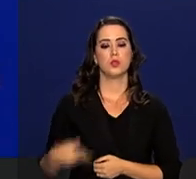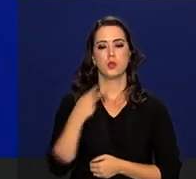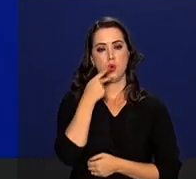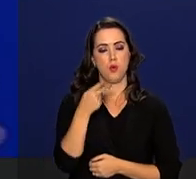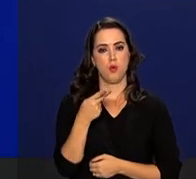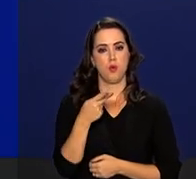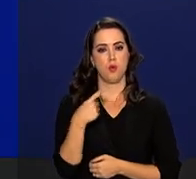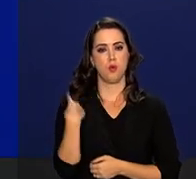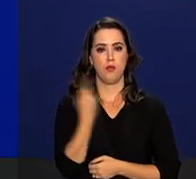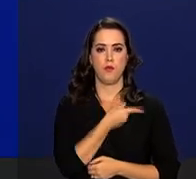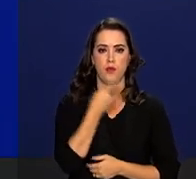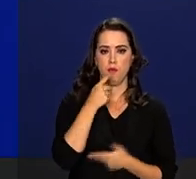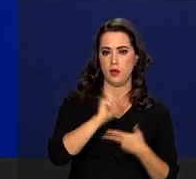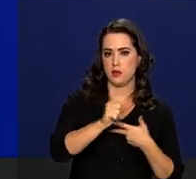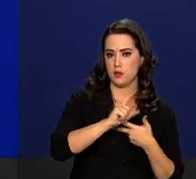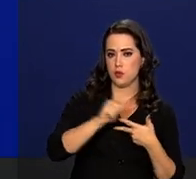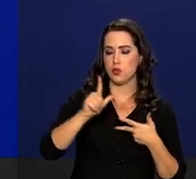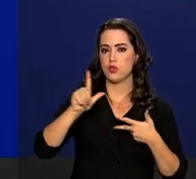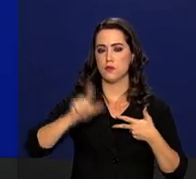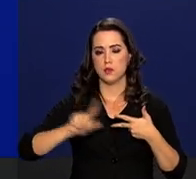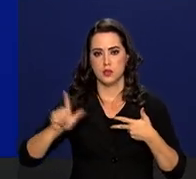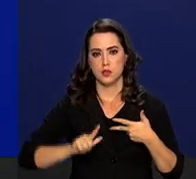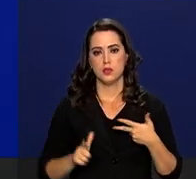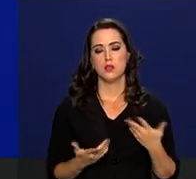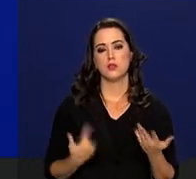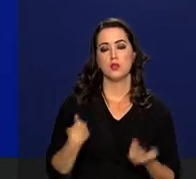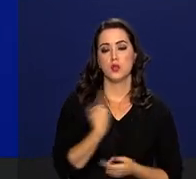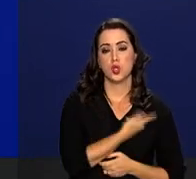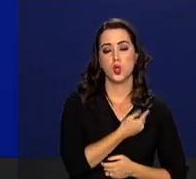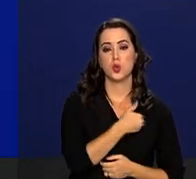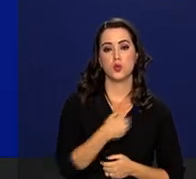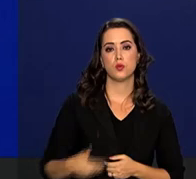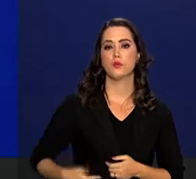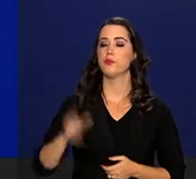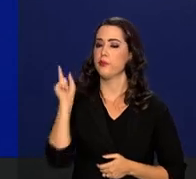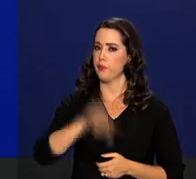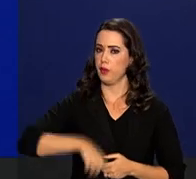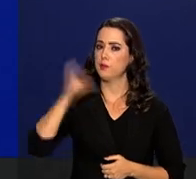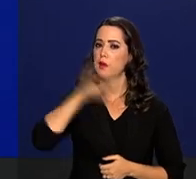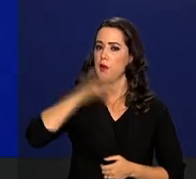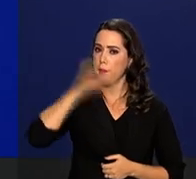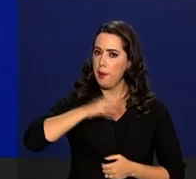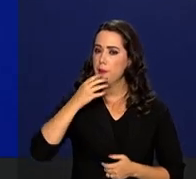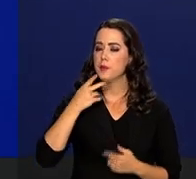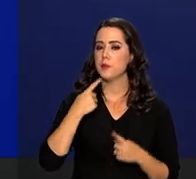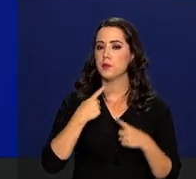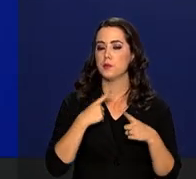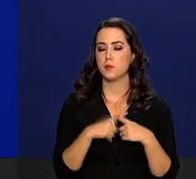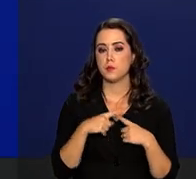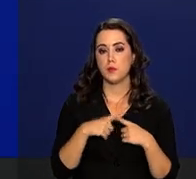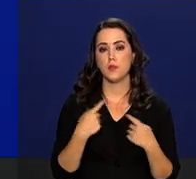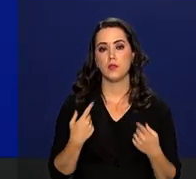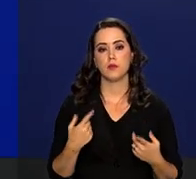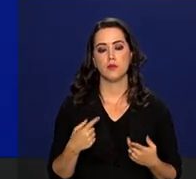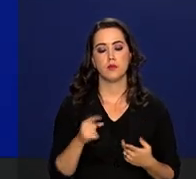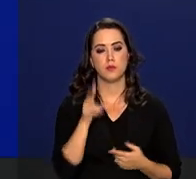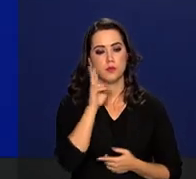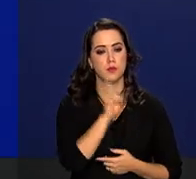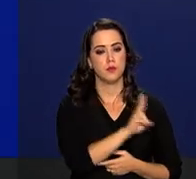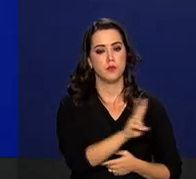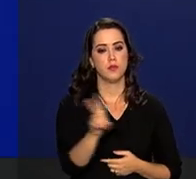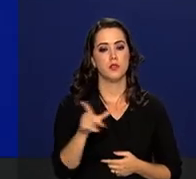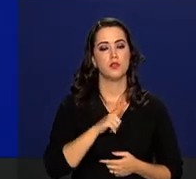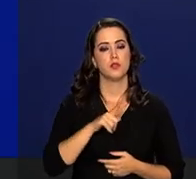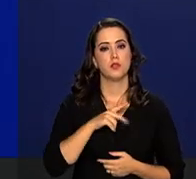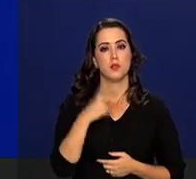digo, Executivo, Congresso Nacional, nosso governo é de uma rapidez extraordinária. Vejam que nós